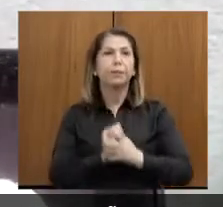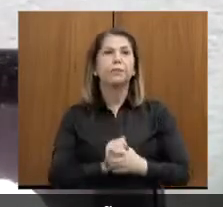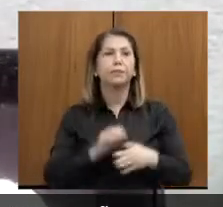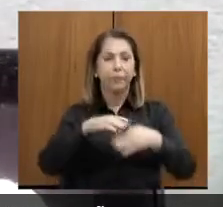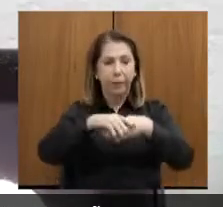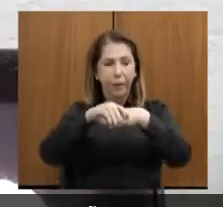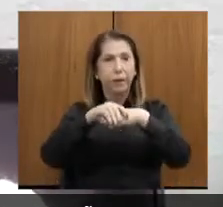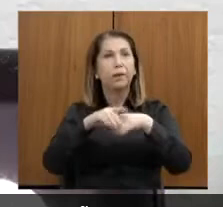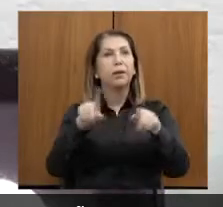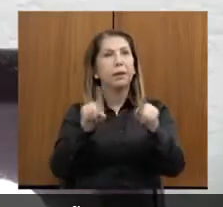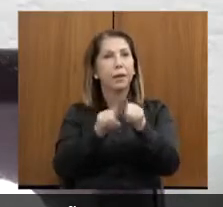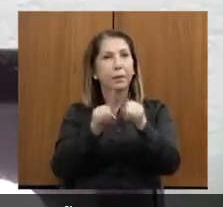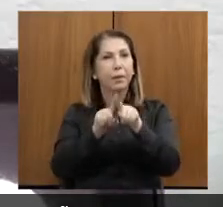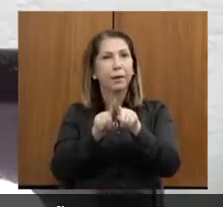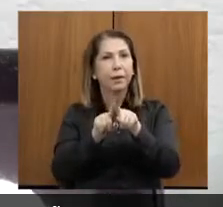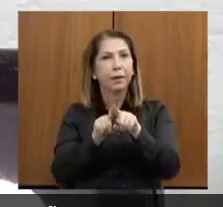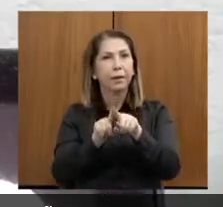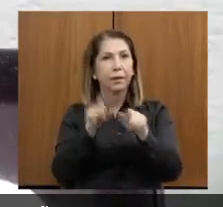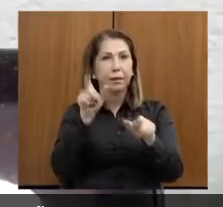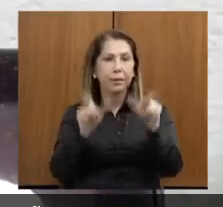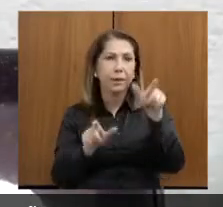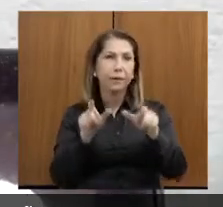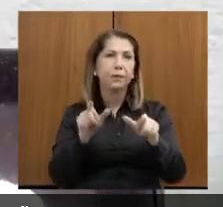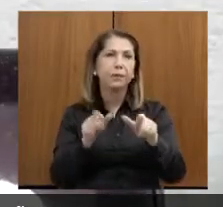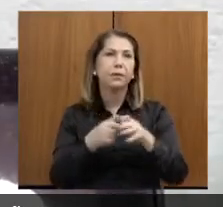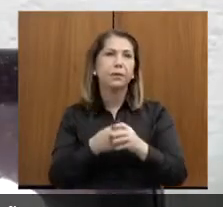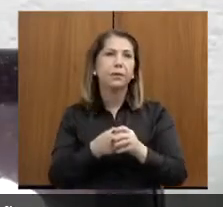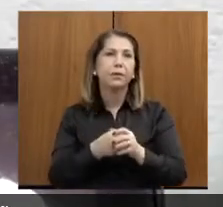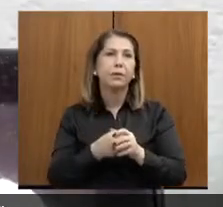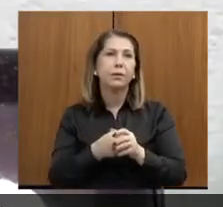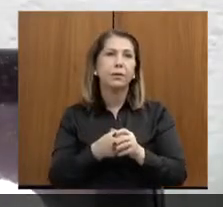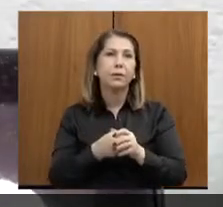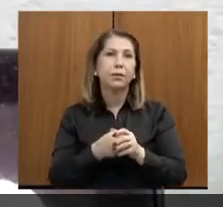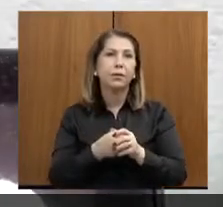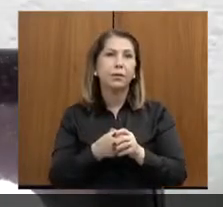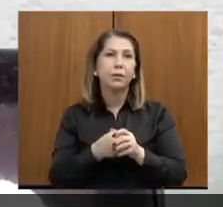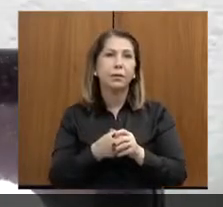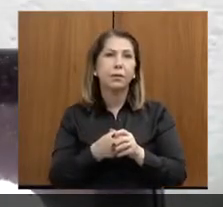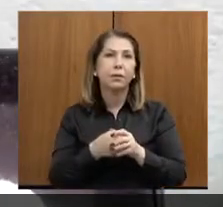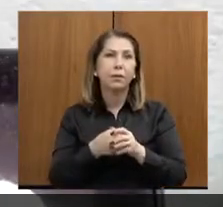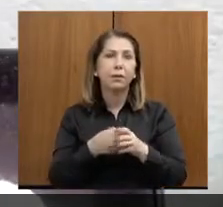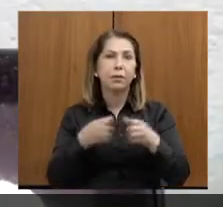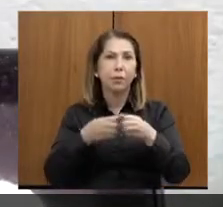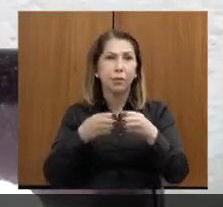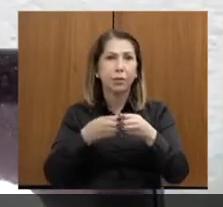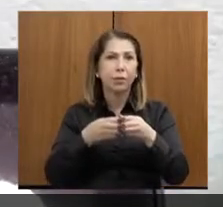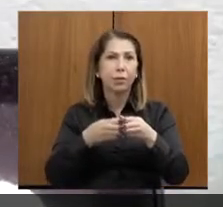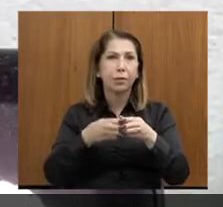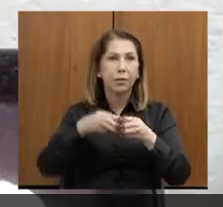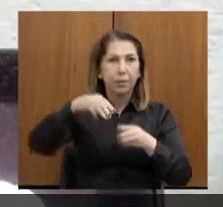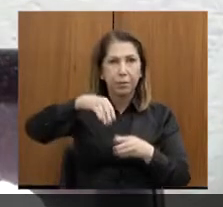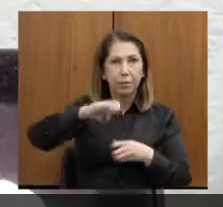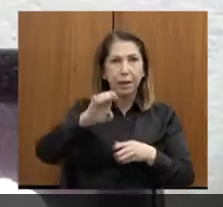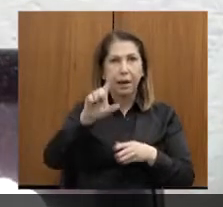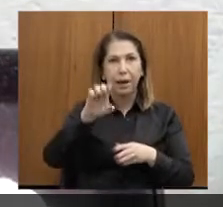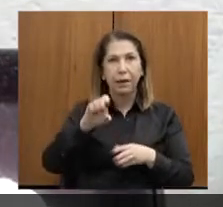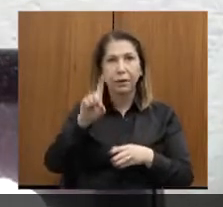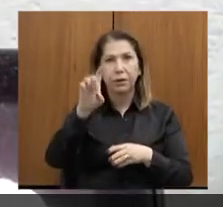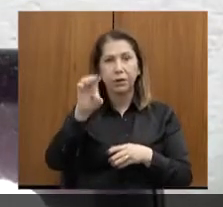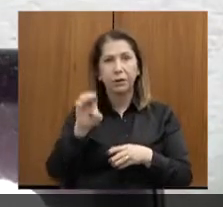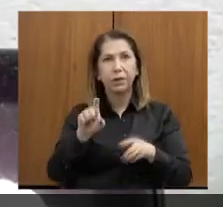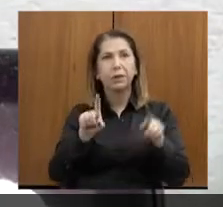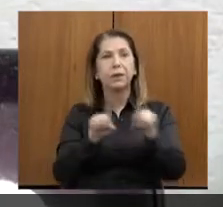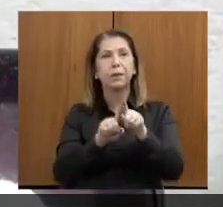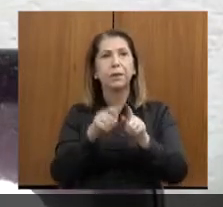comprimento a makota kizandembu lamento dizer que estou me lente ou Millet e